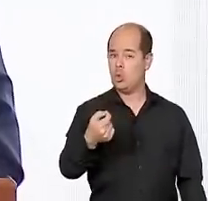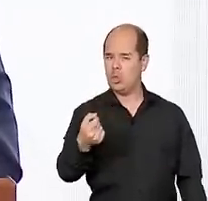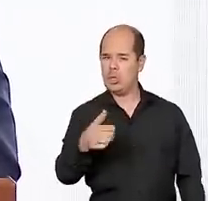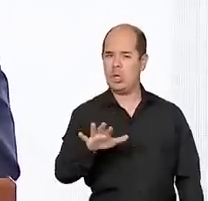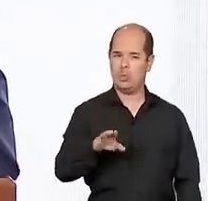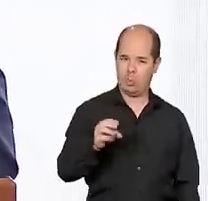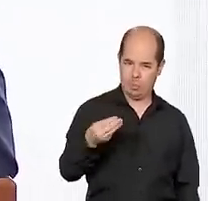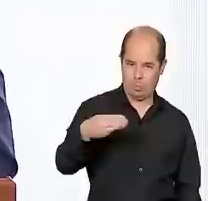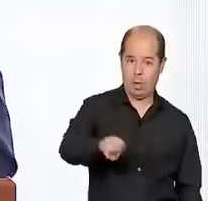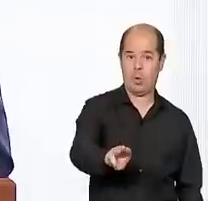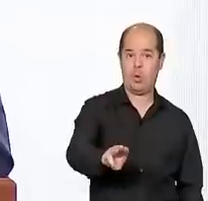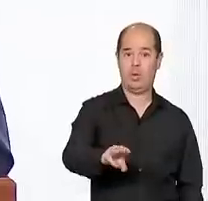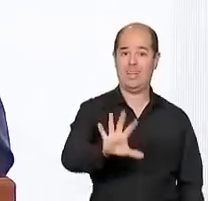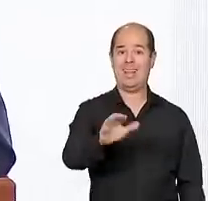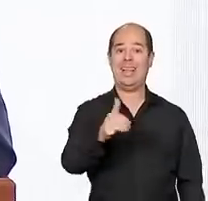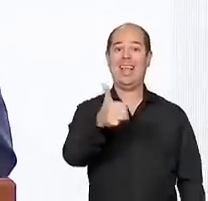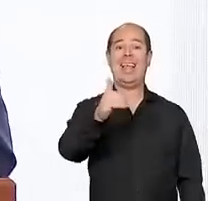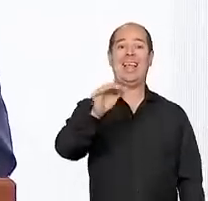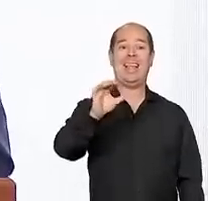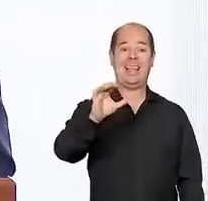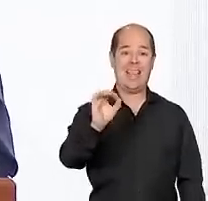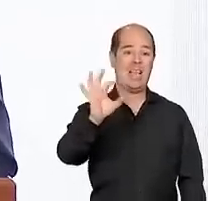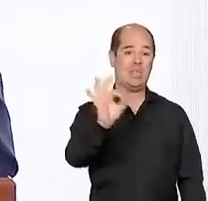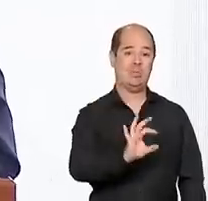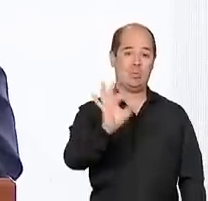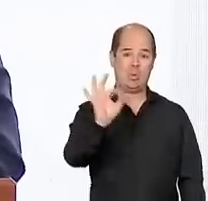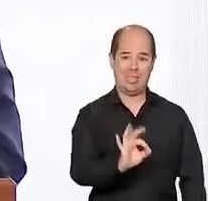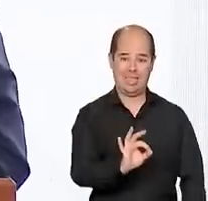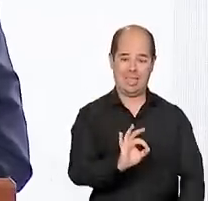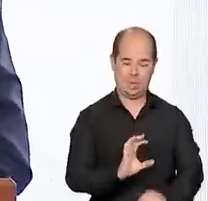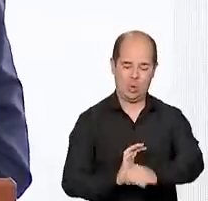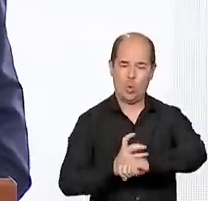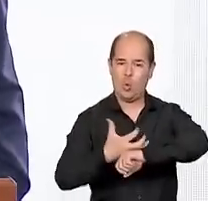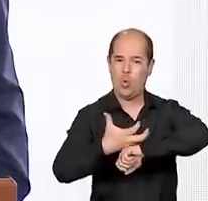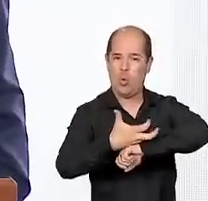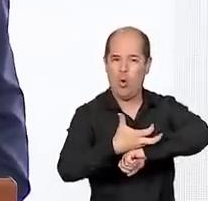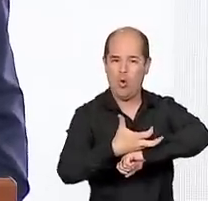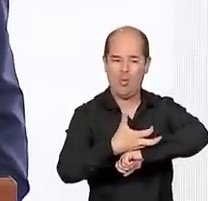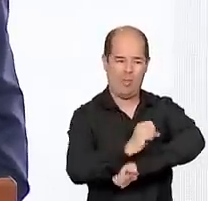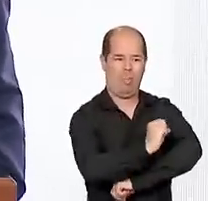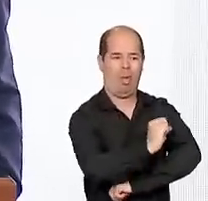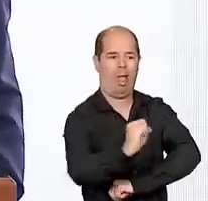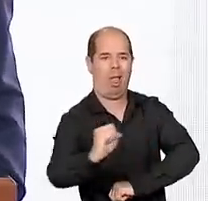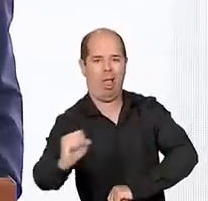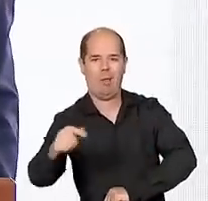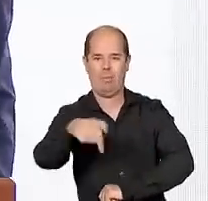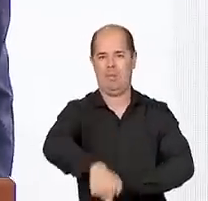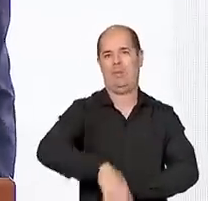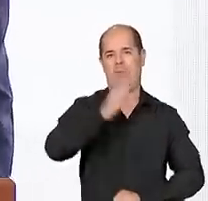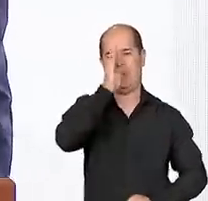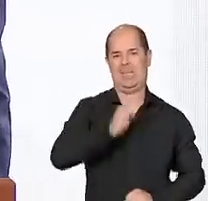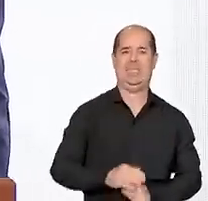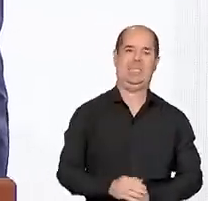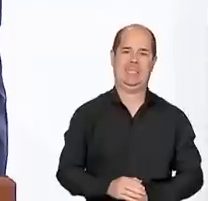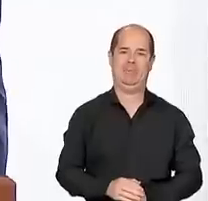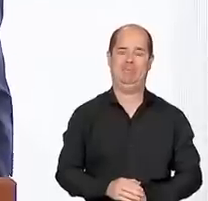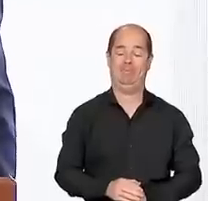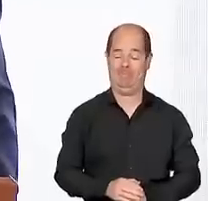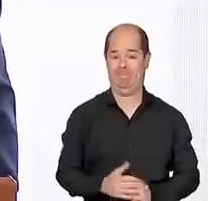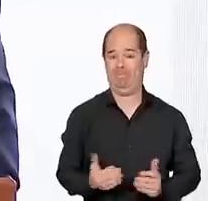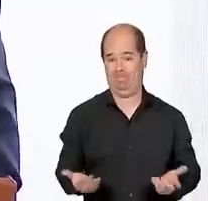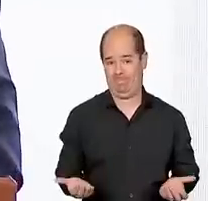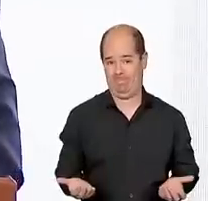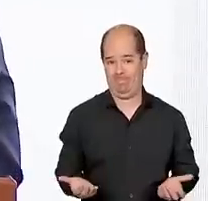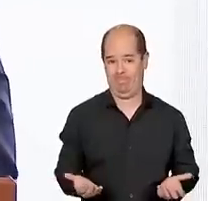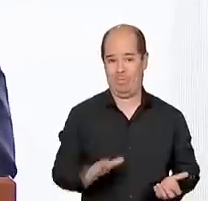mais de 10% das mortes por Covid no mundo. Mais de 10% das mortes,